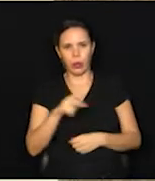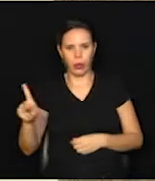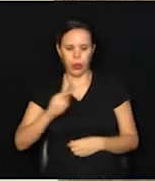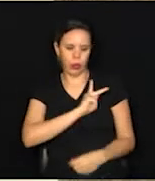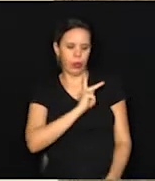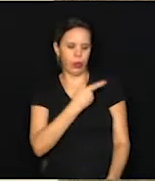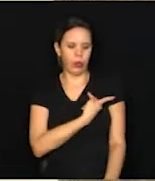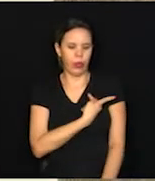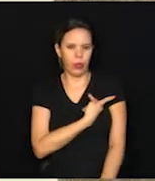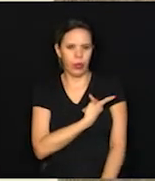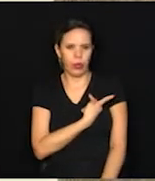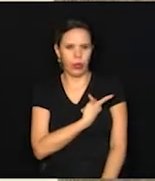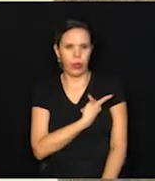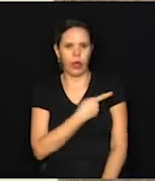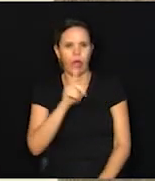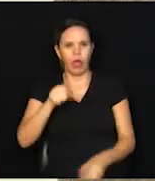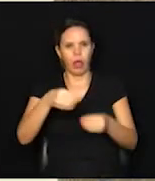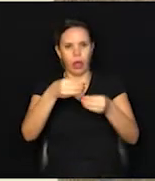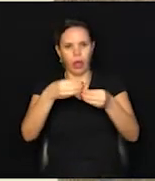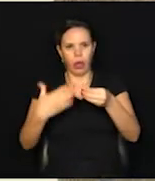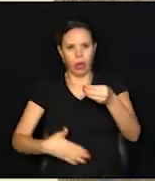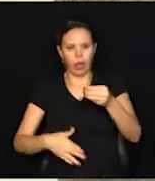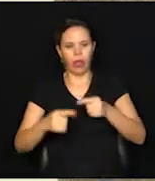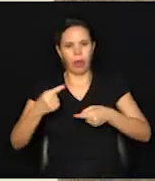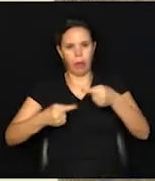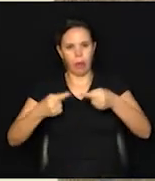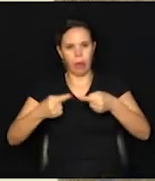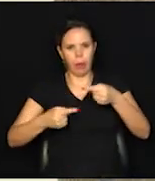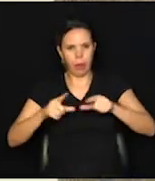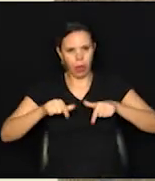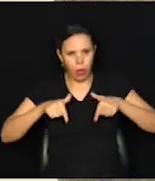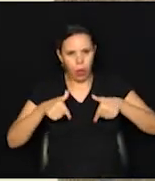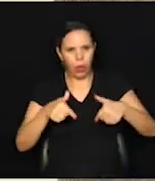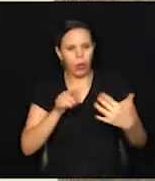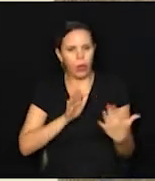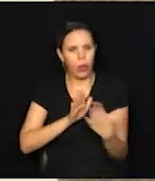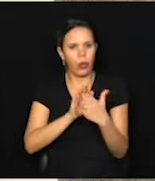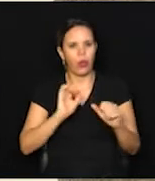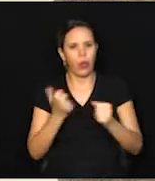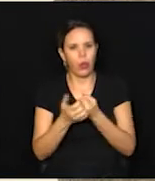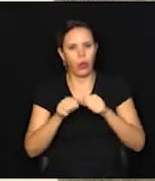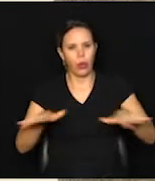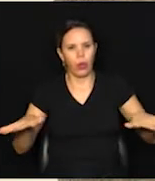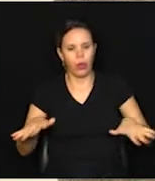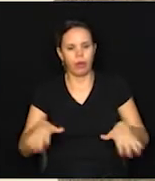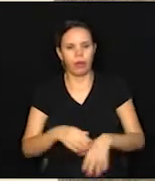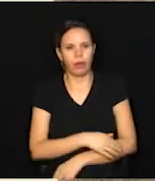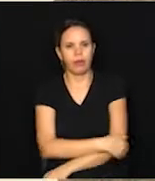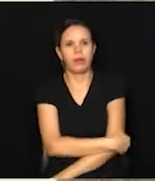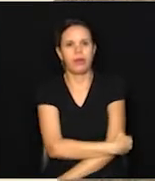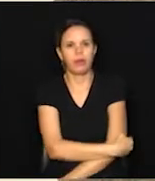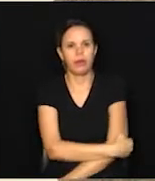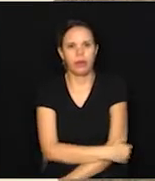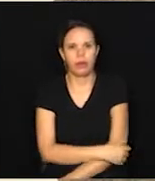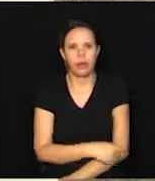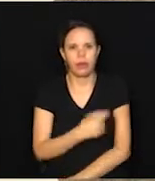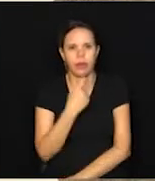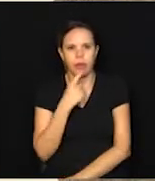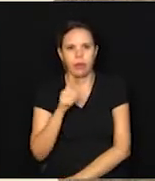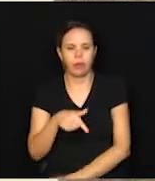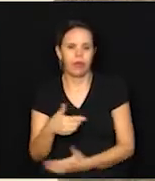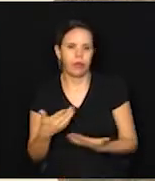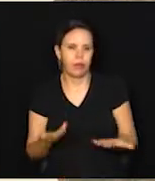Haddad e tem como pauta uma discussão sobre o enfrentamento à pandemia de Covid-19 aqui no município, que,